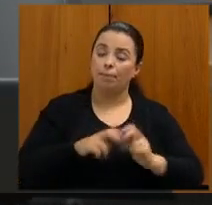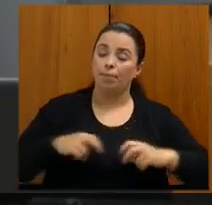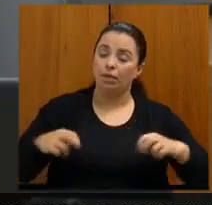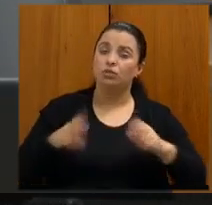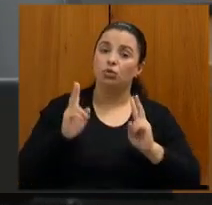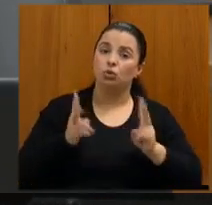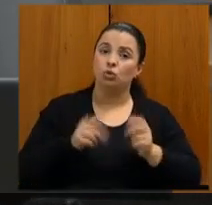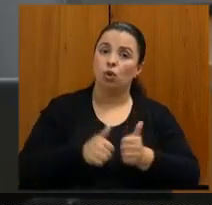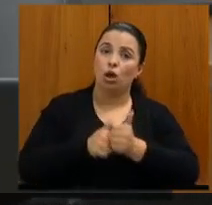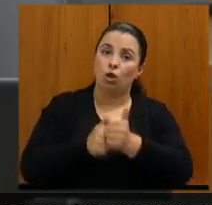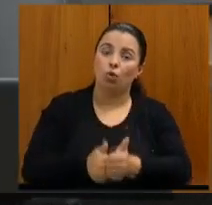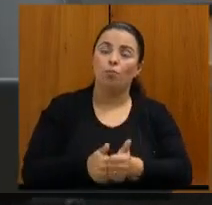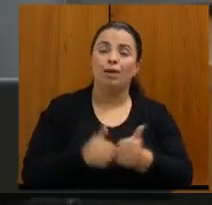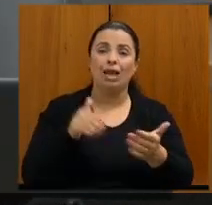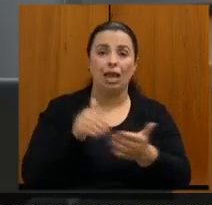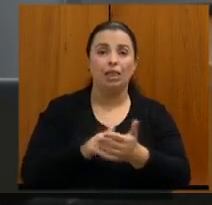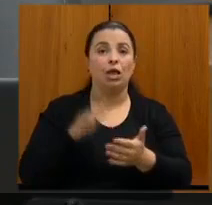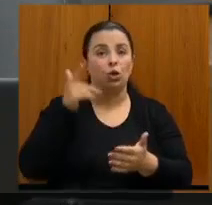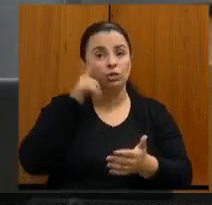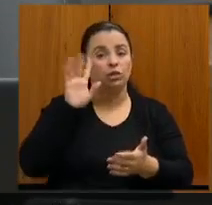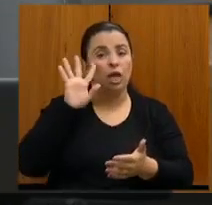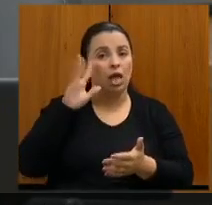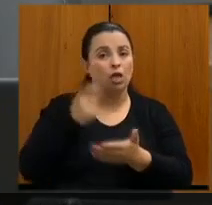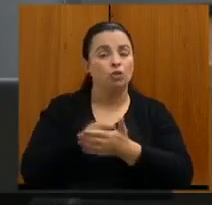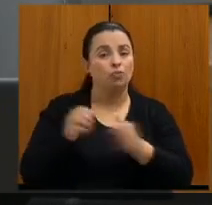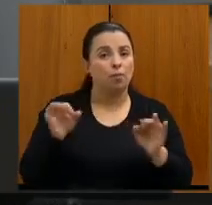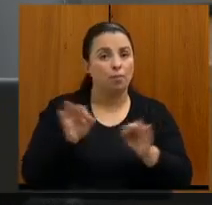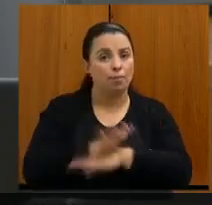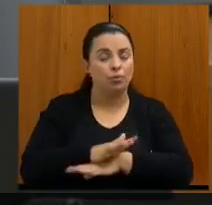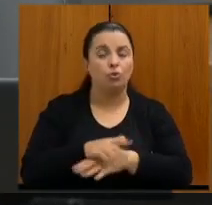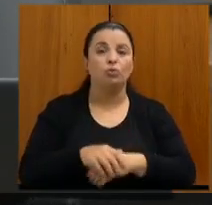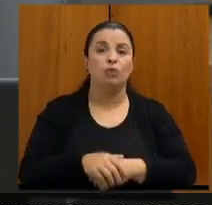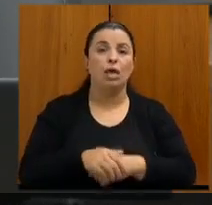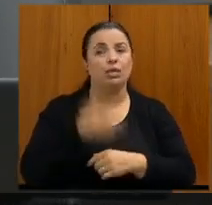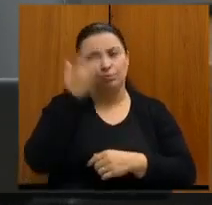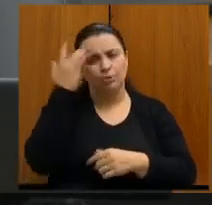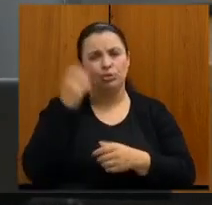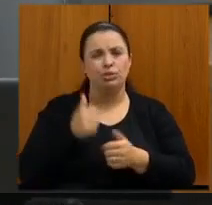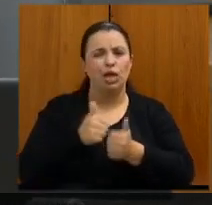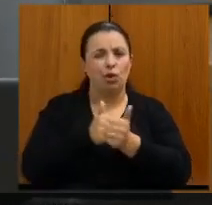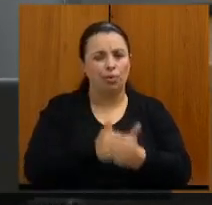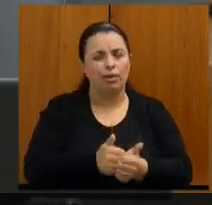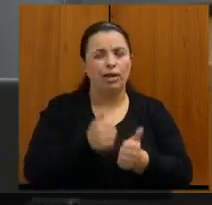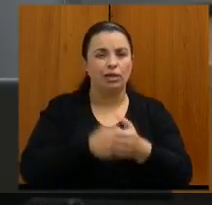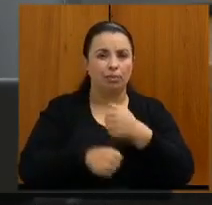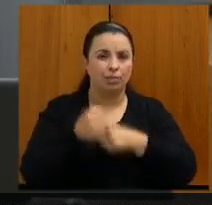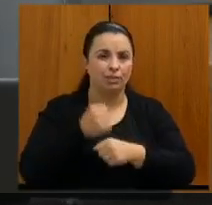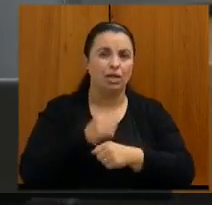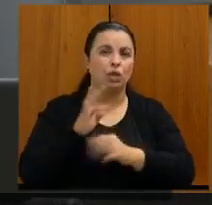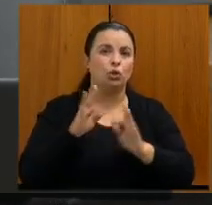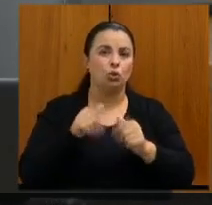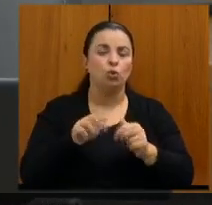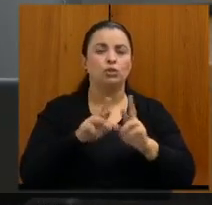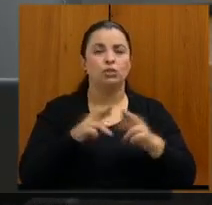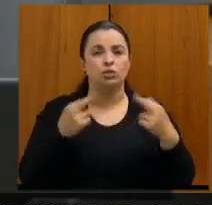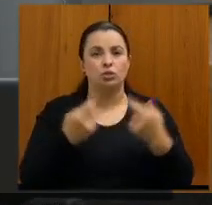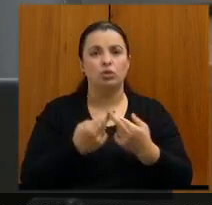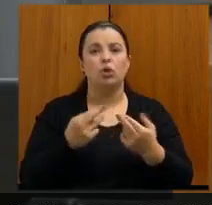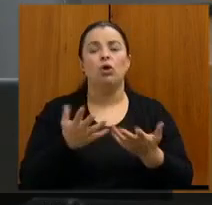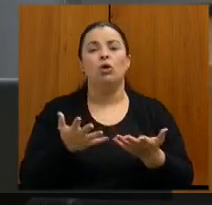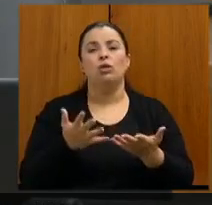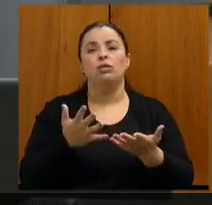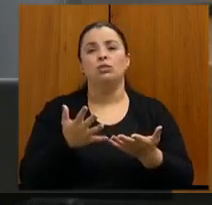desfechos né então a gente E aí né quem acompanhou o ano passado né Toda a reivindicação da Carolina Maria de Jesus